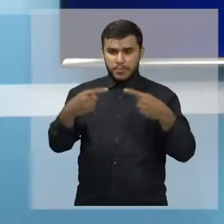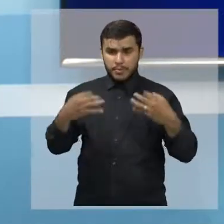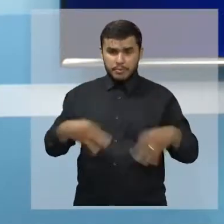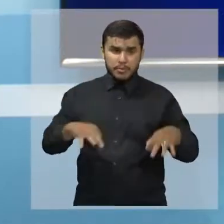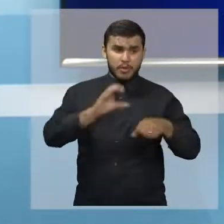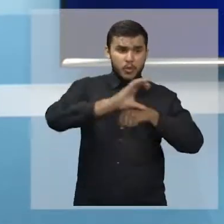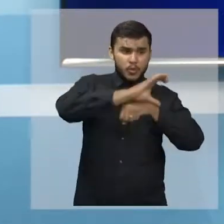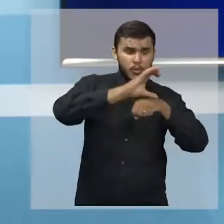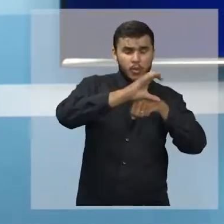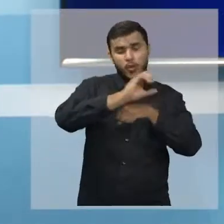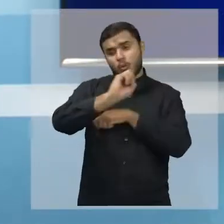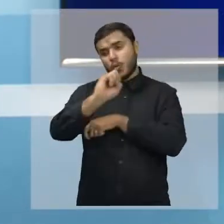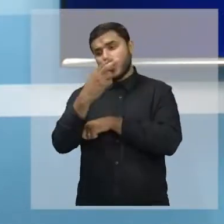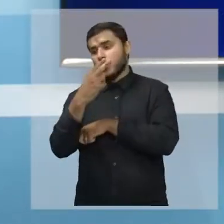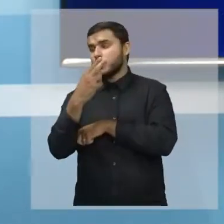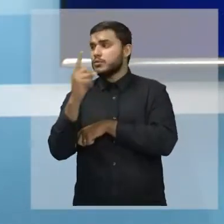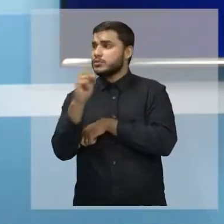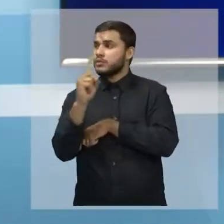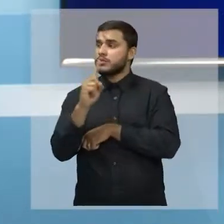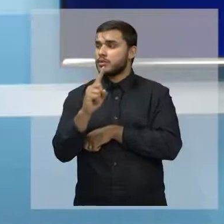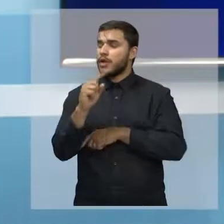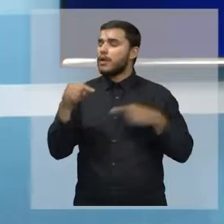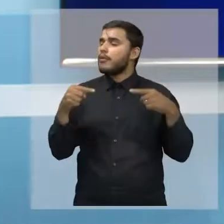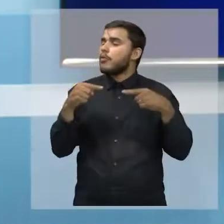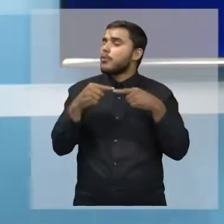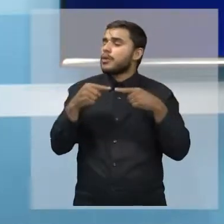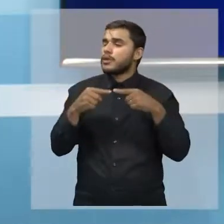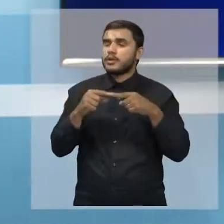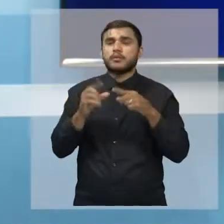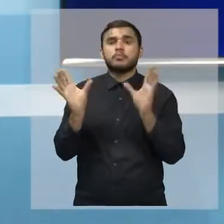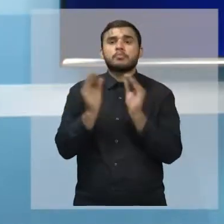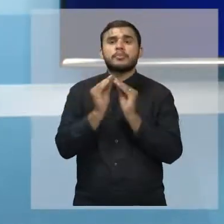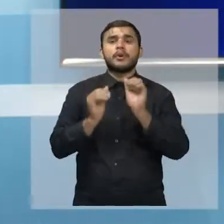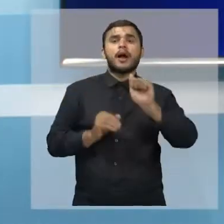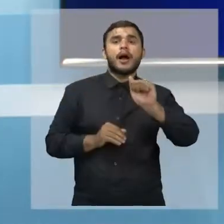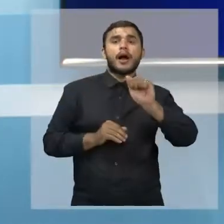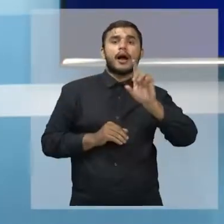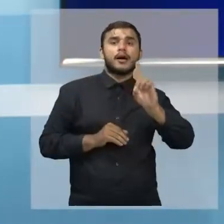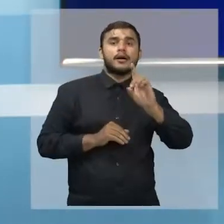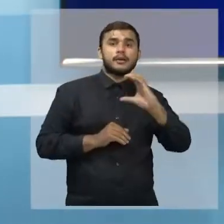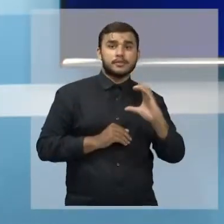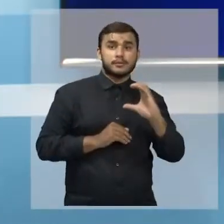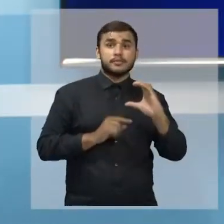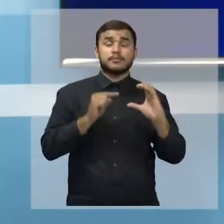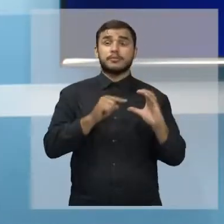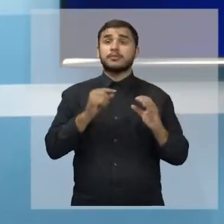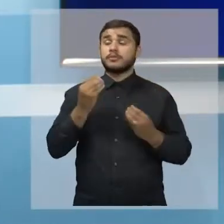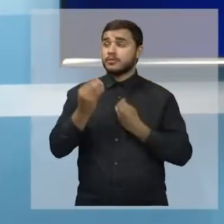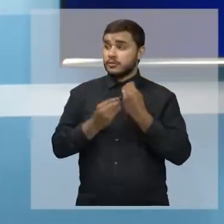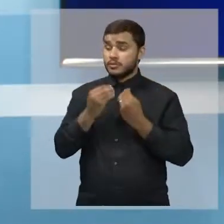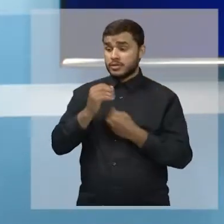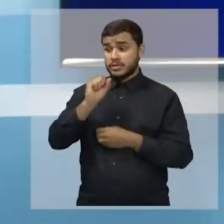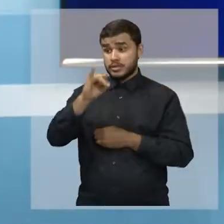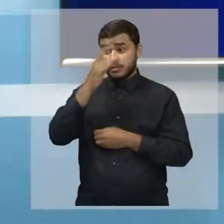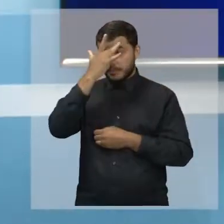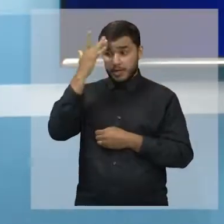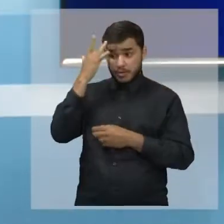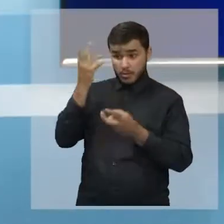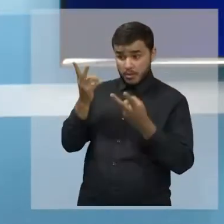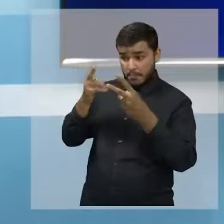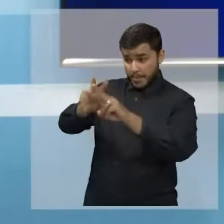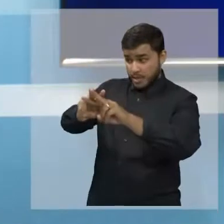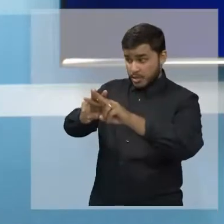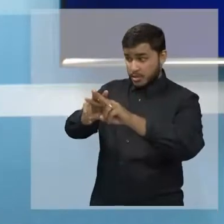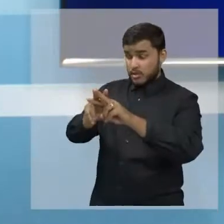sobre a admissibilidade do cumprimento de pena privativa de liberdade, ou seja, prisão, a partir de